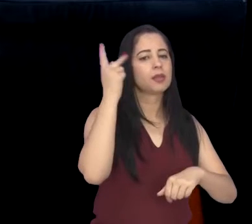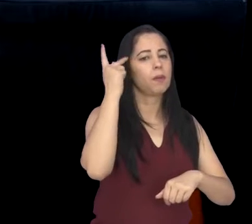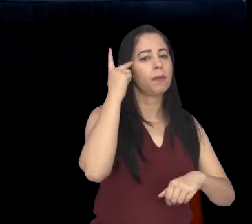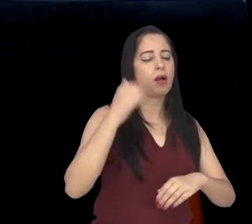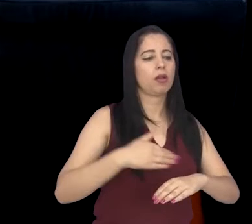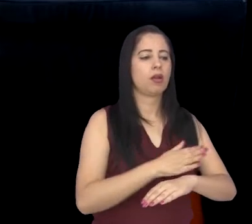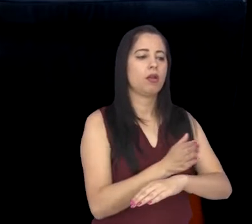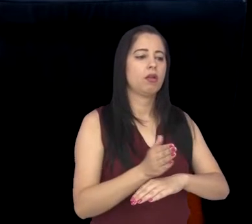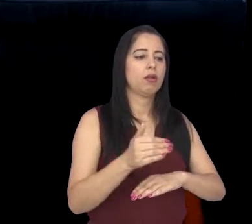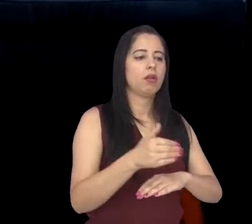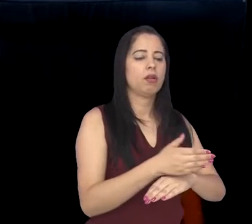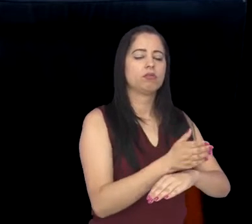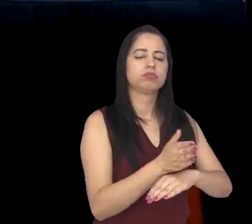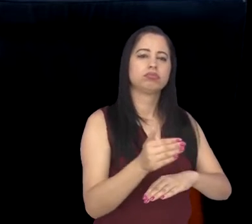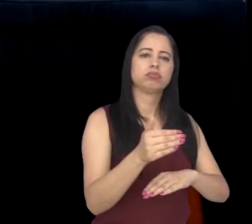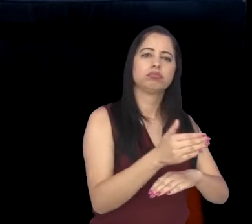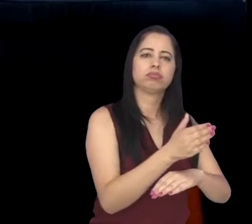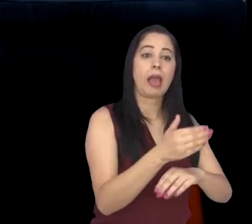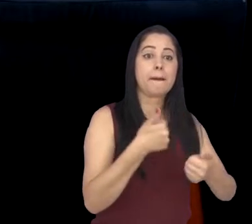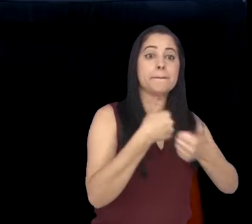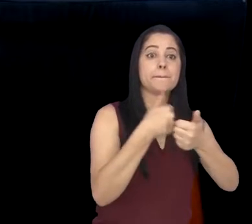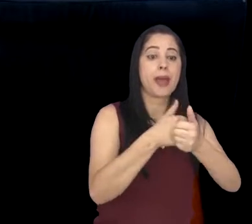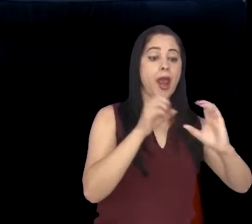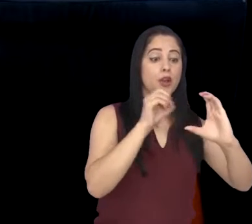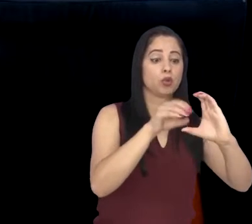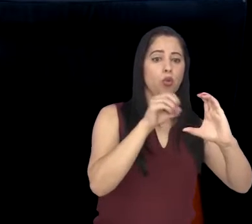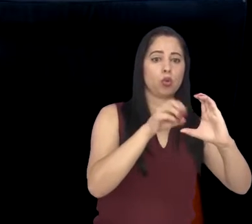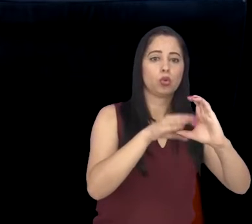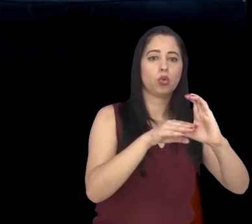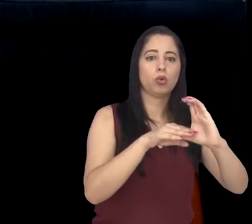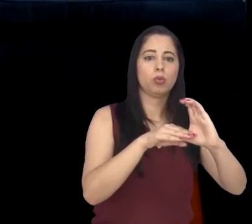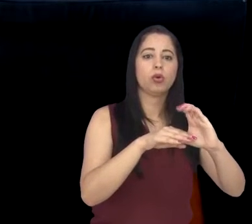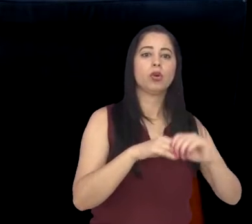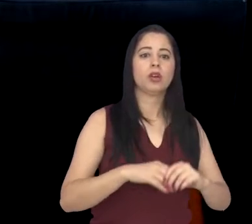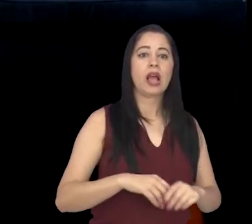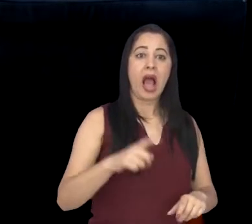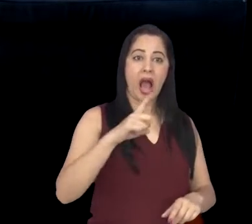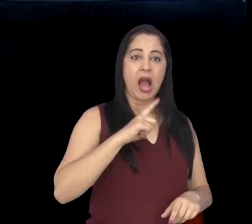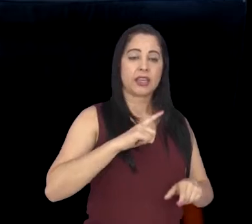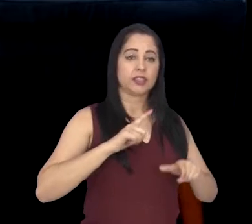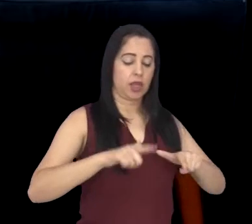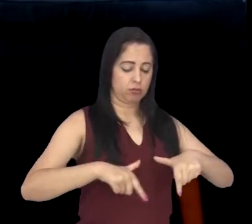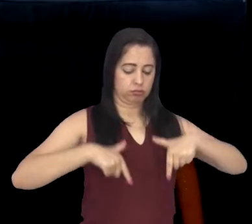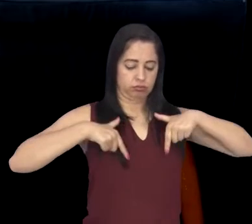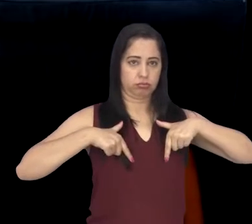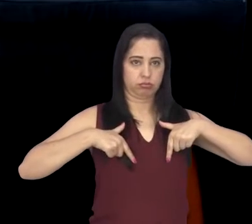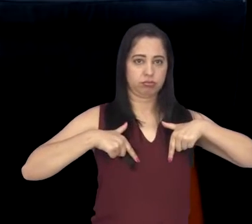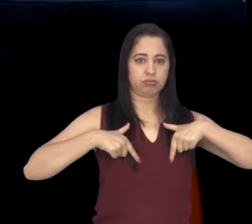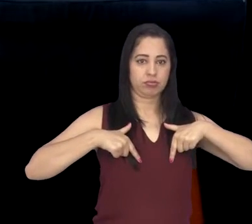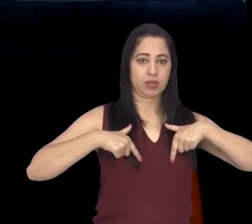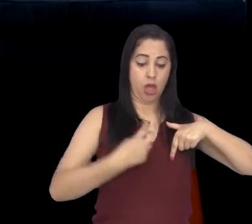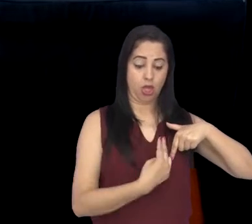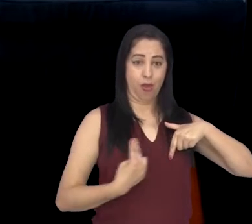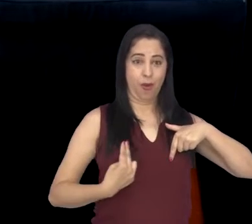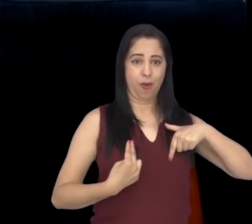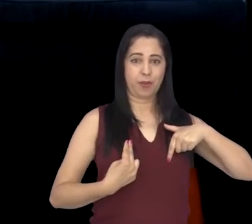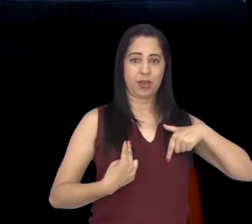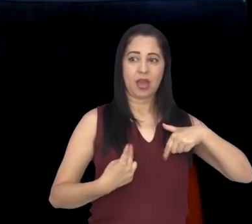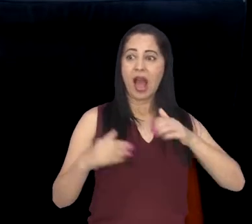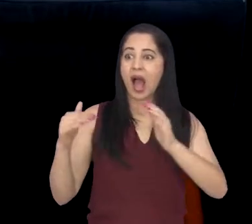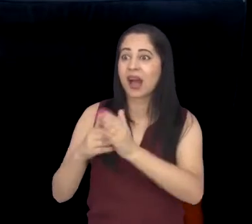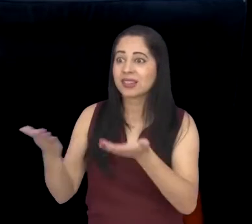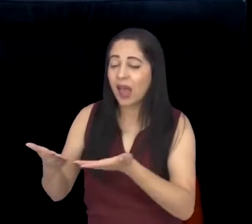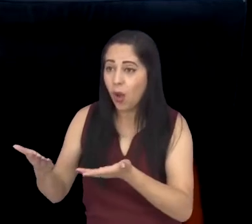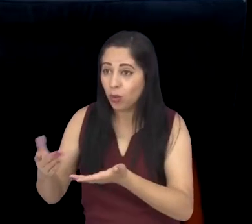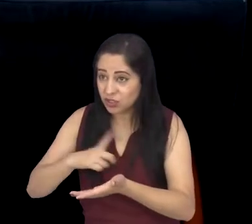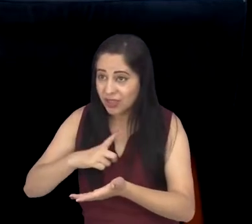Globo, larguei a aula, né? E era 10 da manhã, eu cheguei lá, eu tenho o crachá de visitante. Você tem? Eu guardei até hoje. Você pegou? Eu peguei